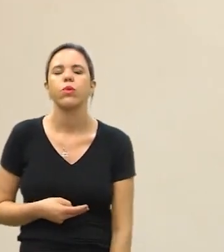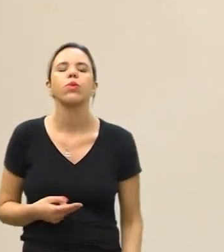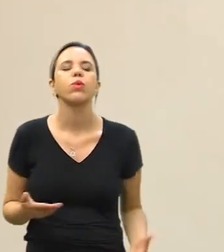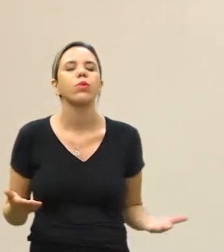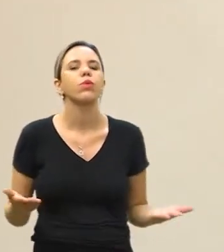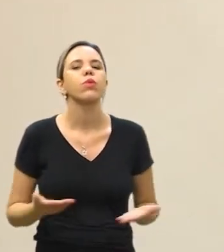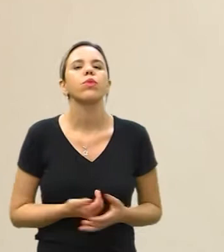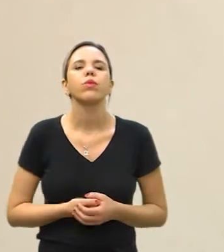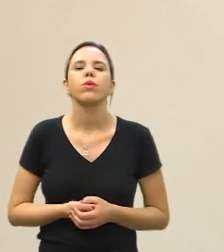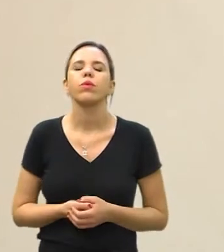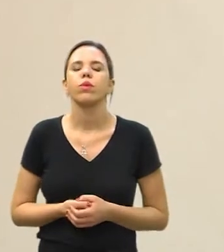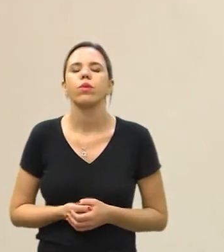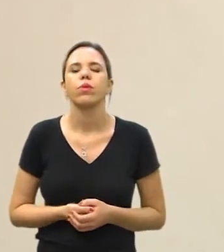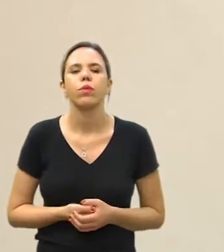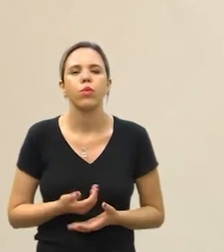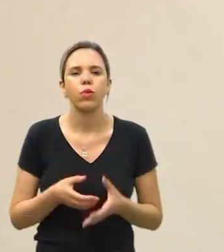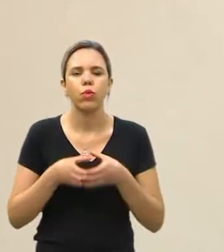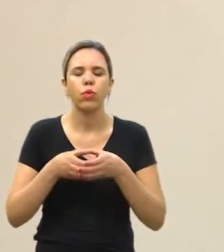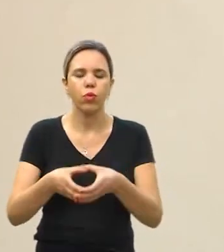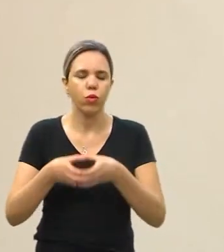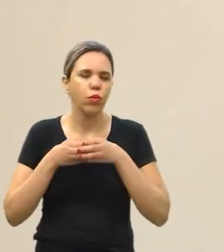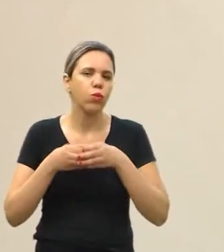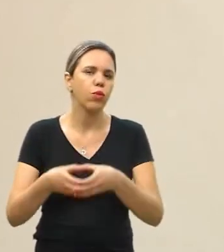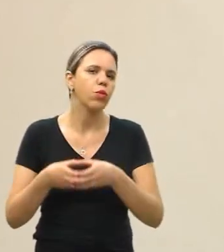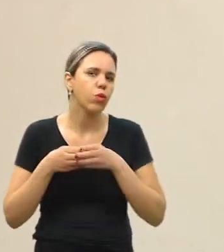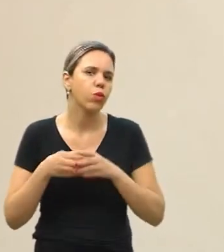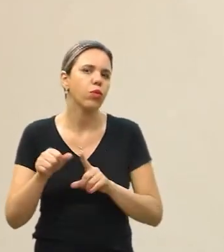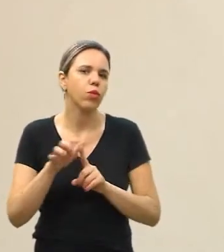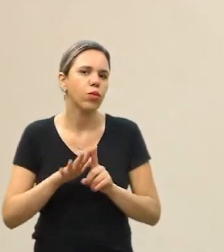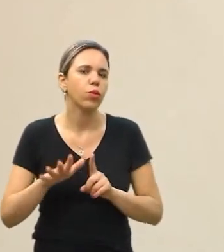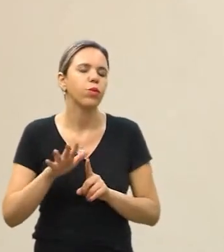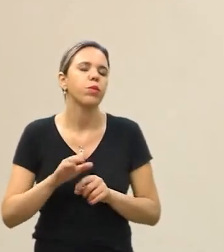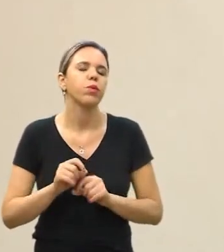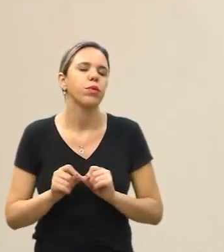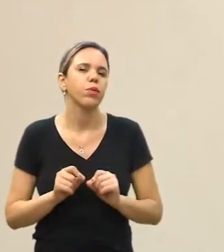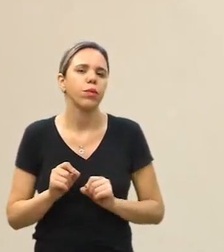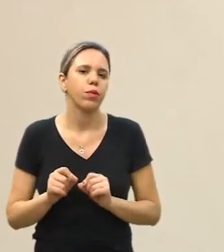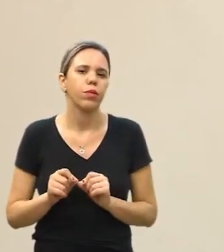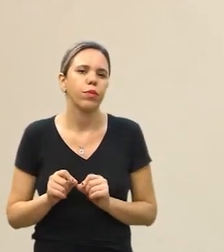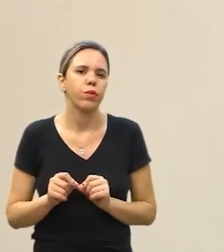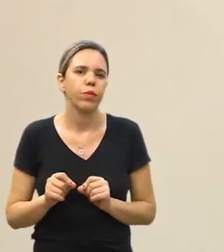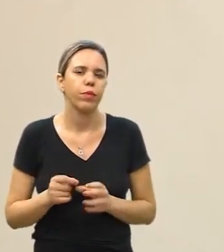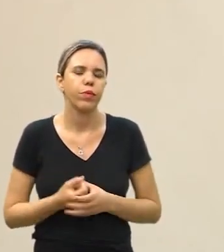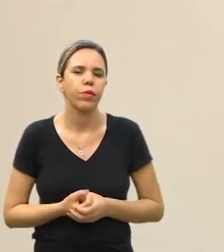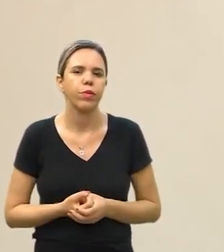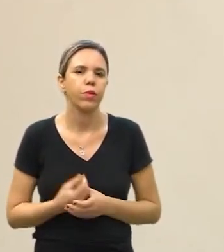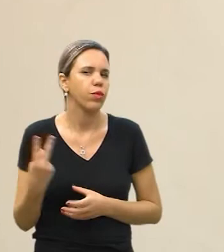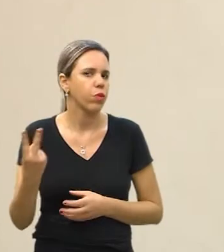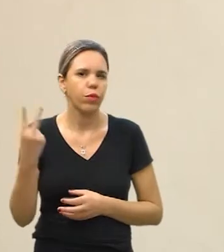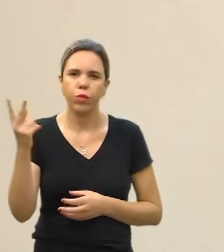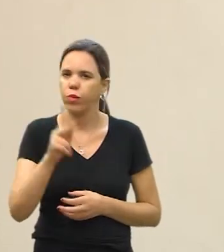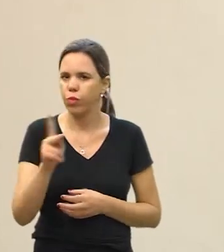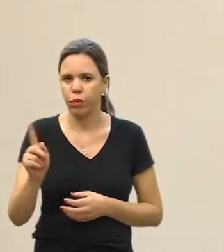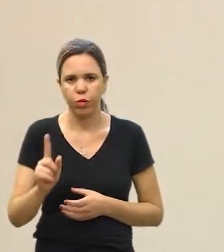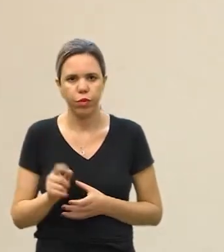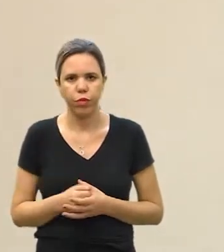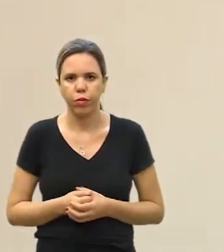Hoje a gente convive com uma sociedade que não valoriza o